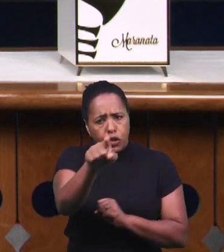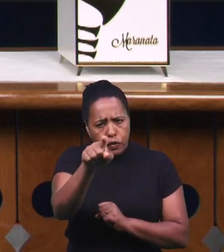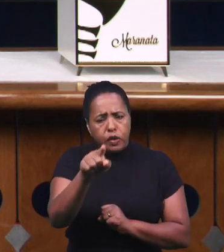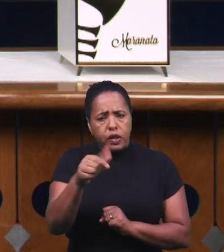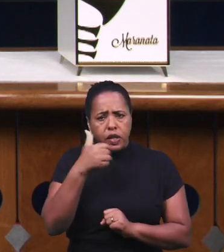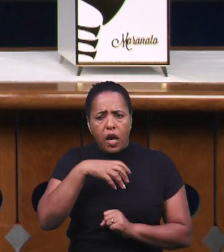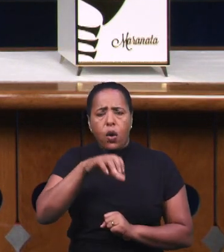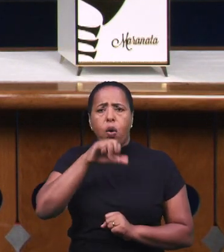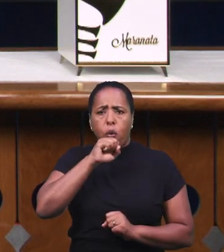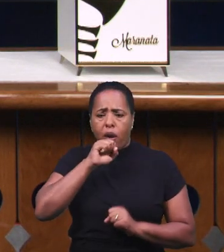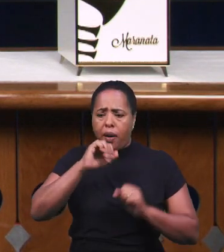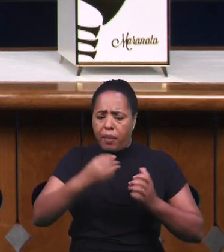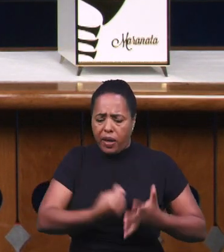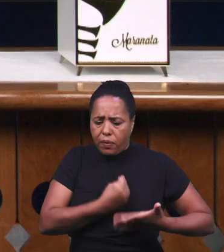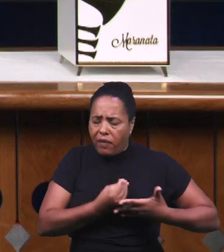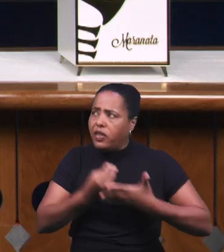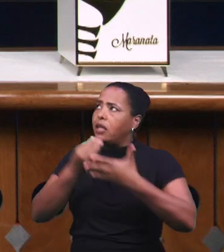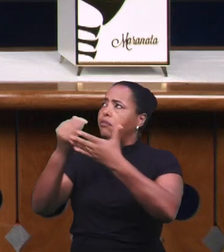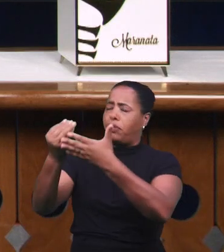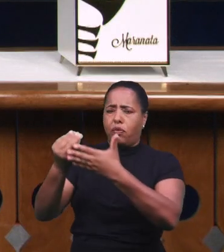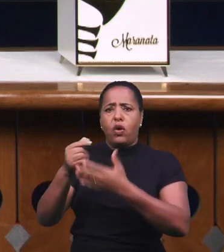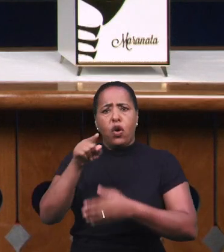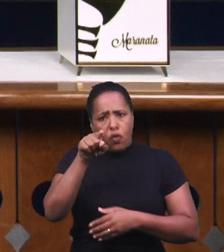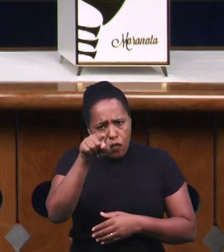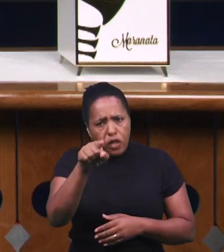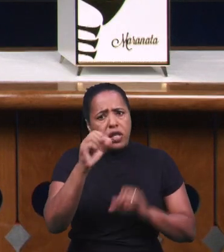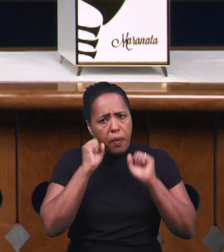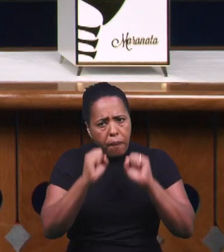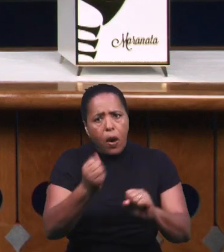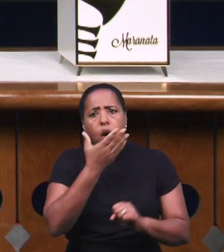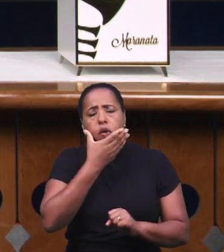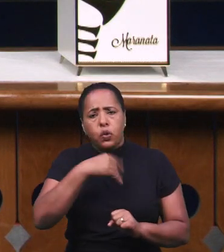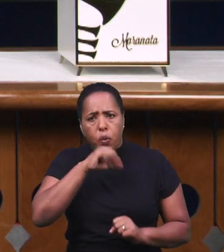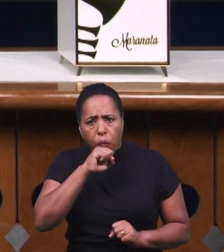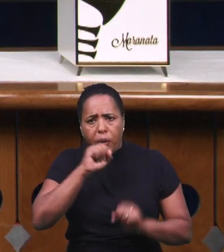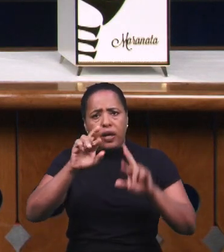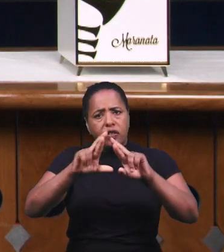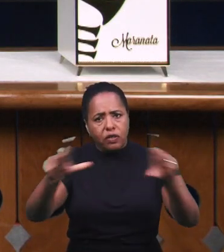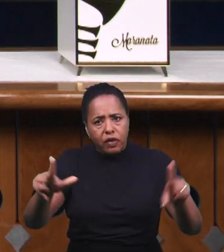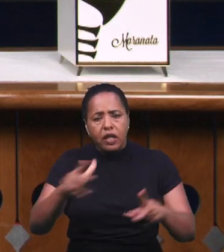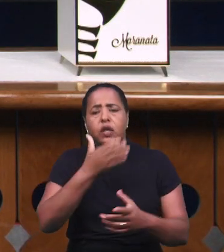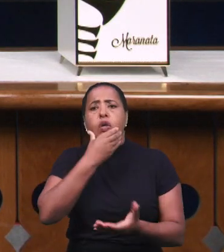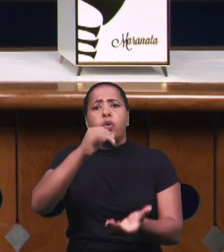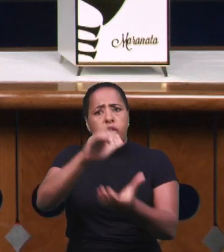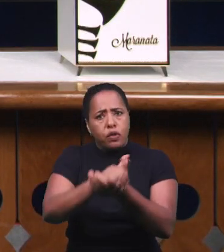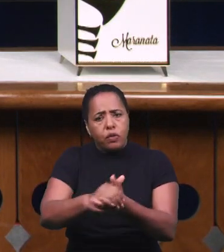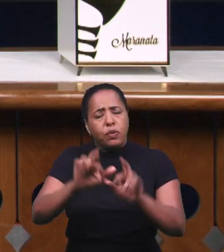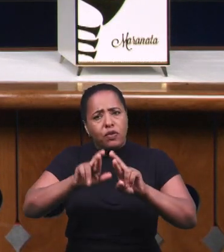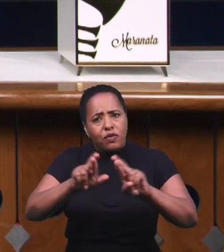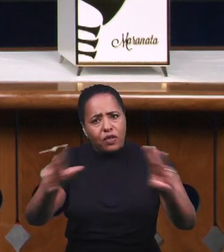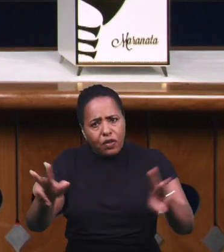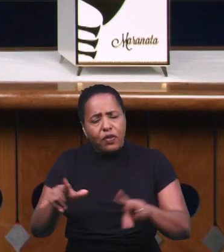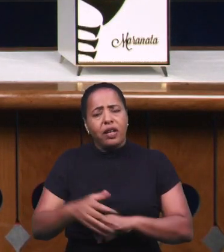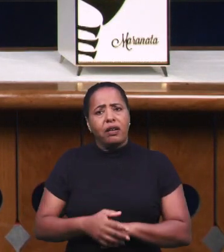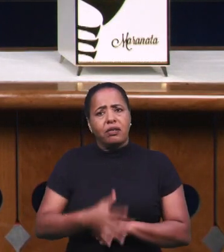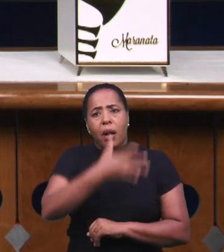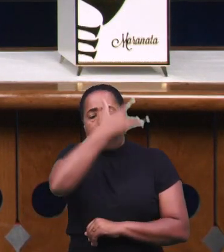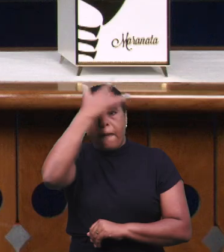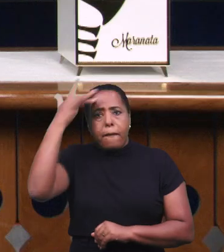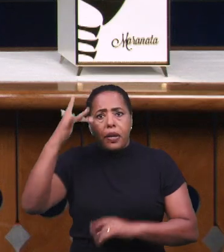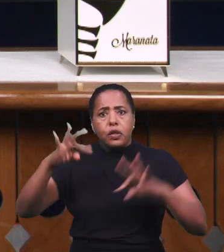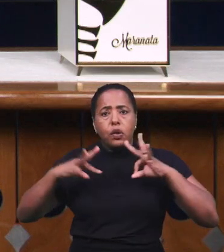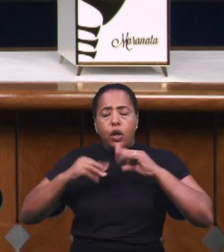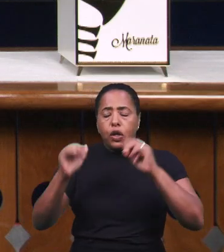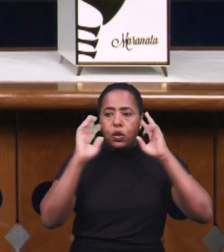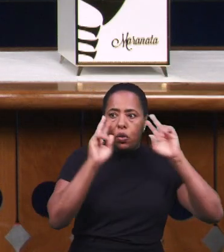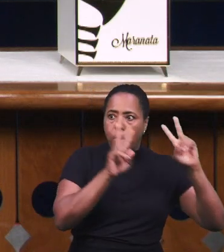Deus. O senhor pode ser sim um pai diferente, um esposo diferente. Uma pessoa que todos olhem e vejam